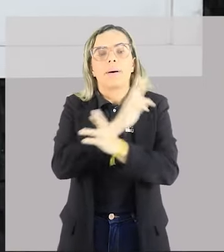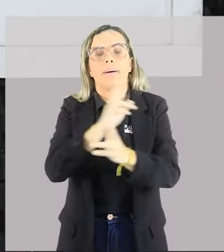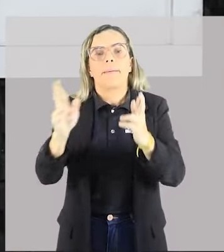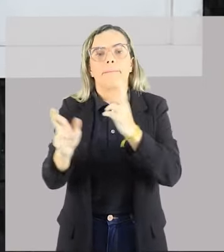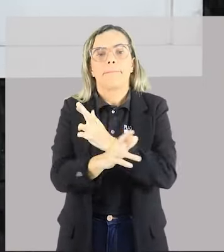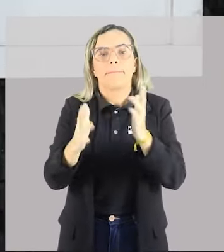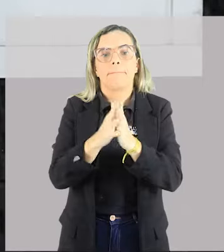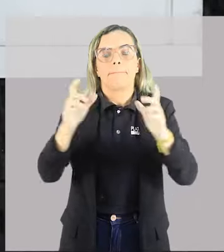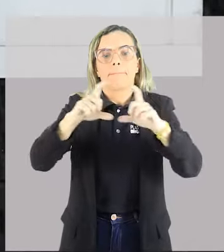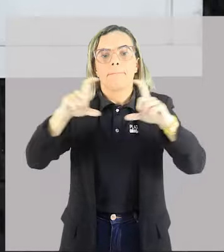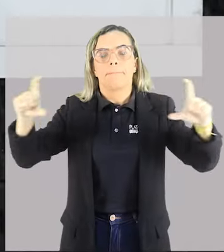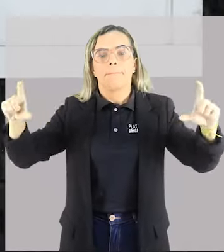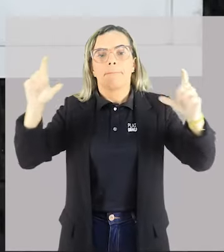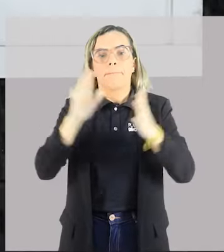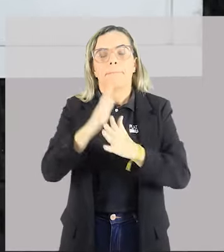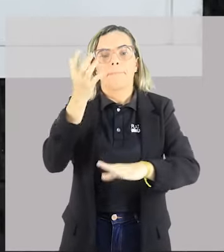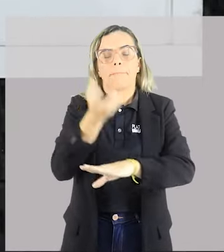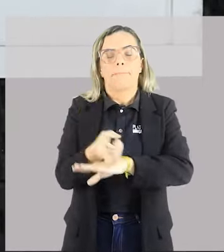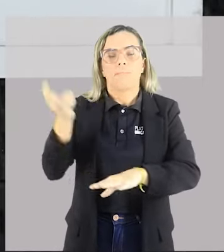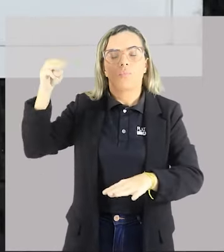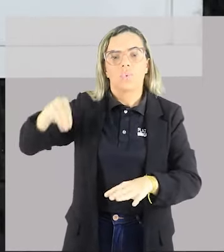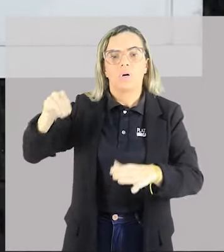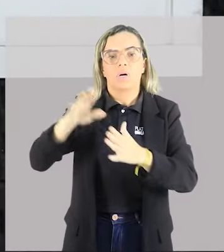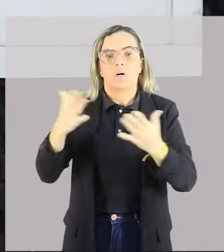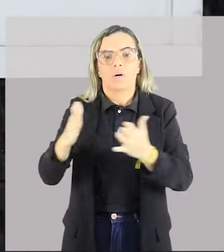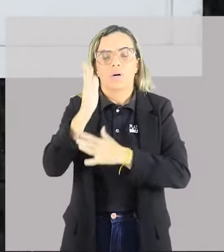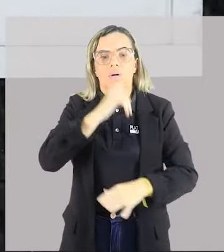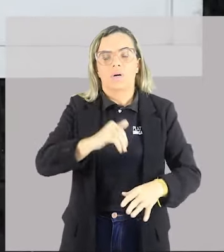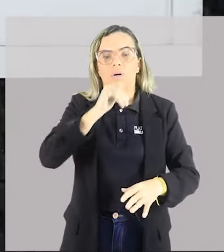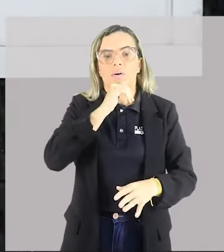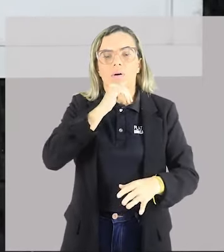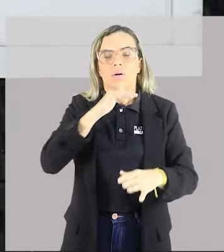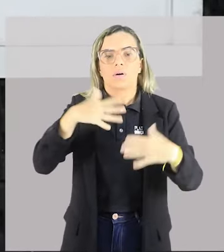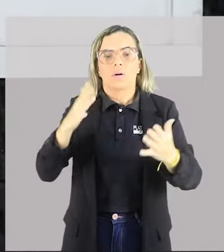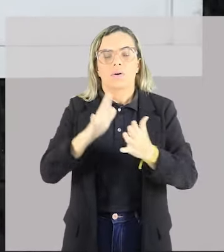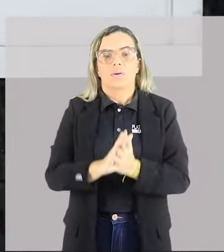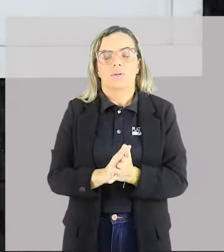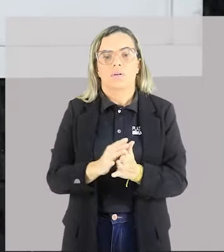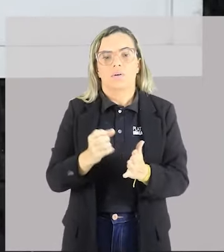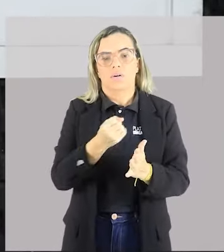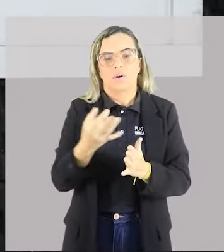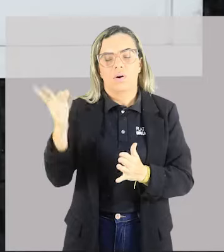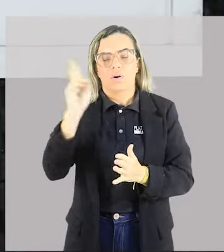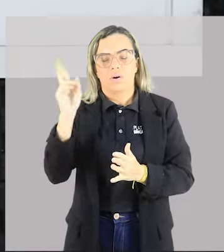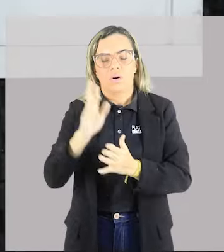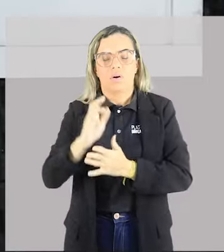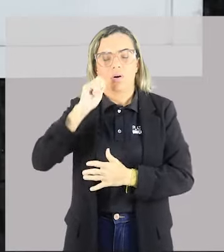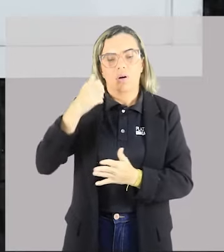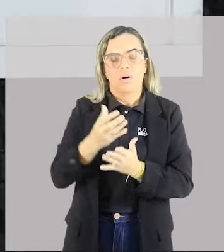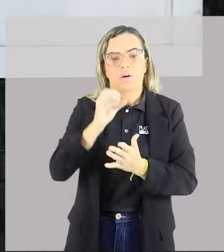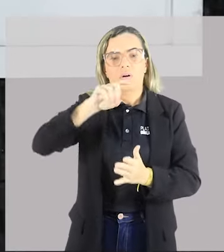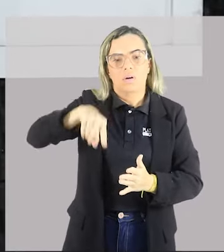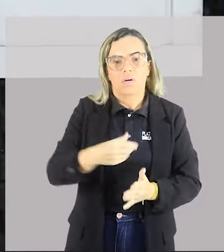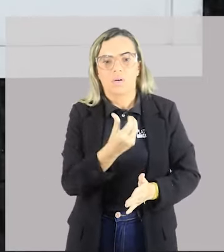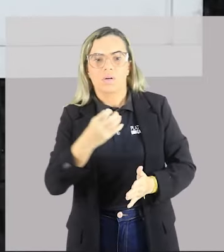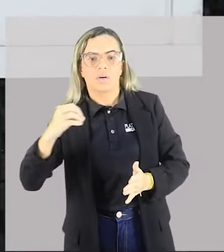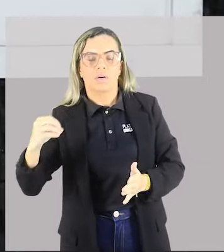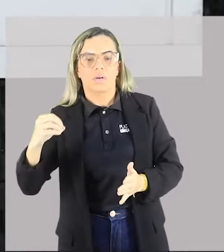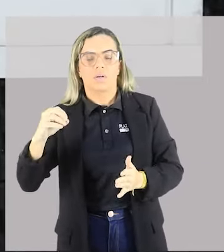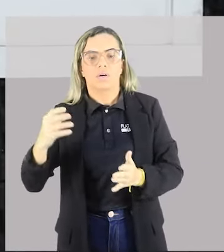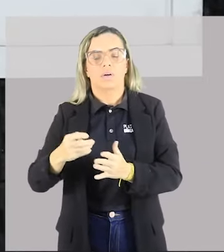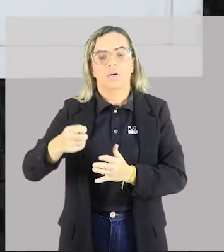expressão matemática por exemplo se o pão for lá na minha perto da minha casa é 60 centavos a unidade então para eu saber